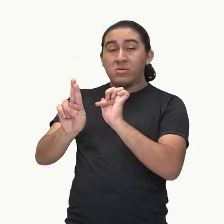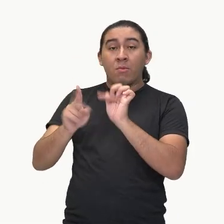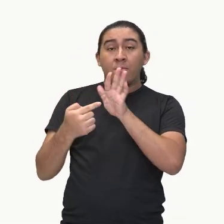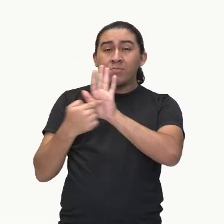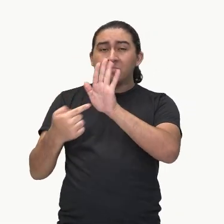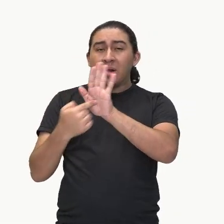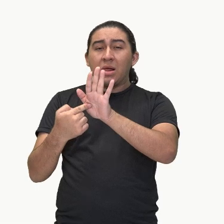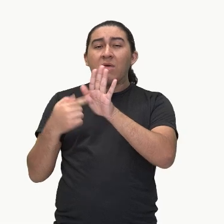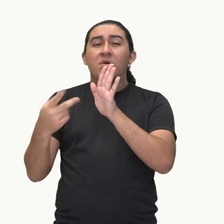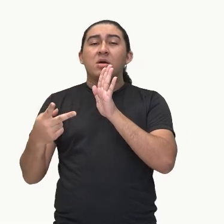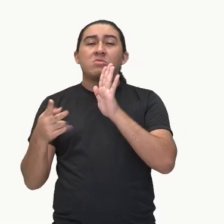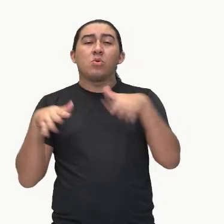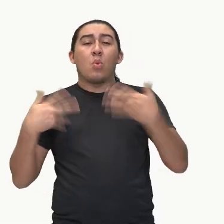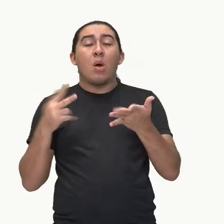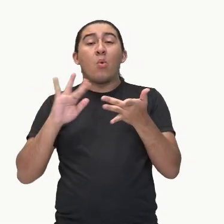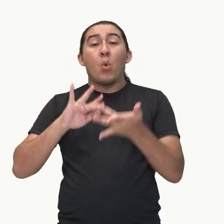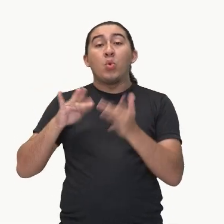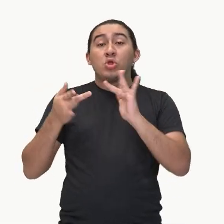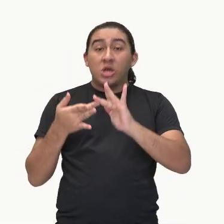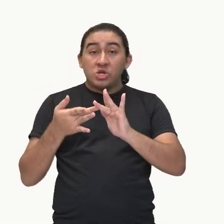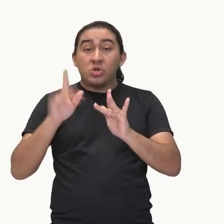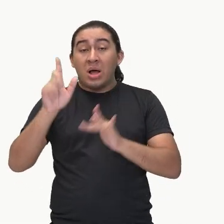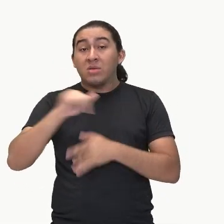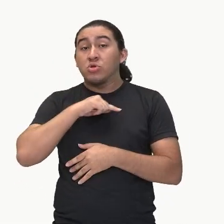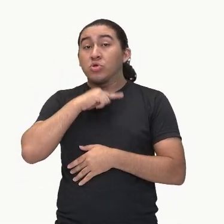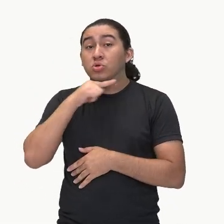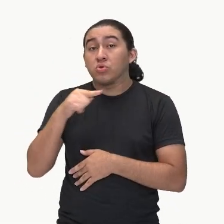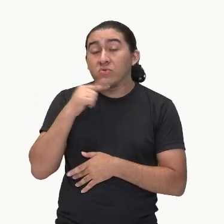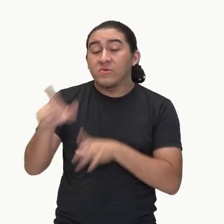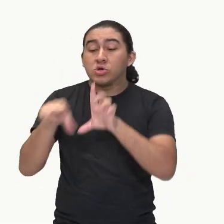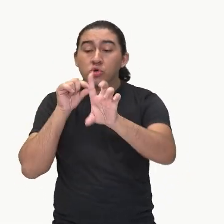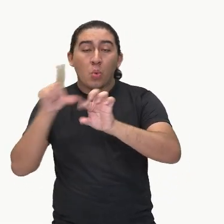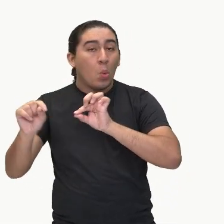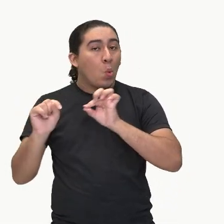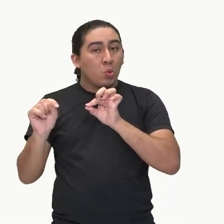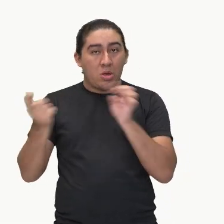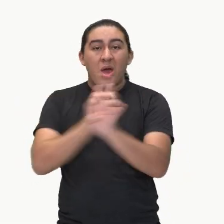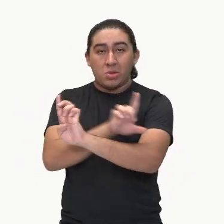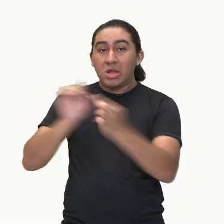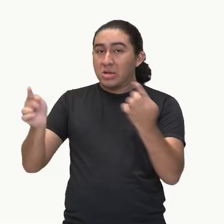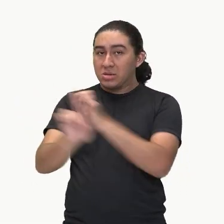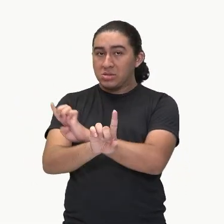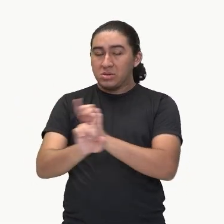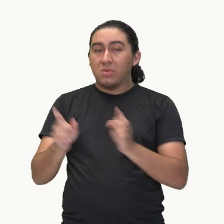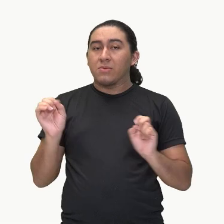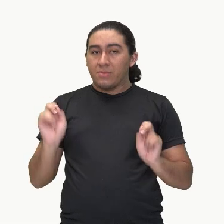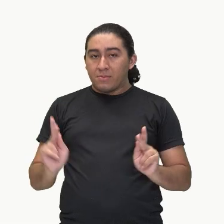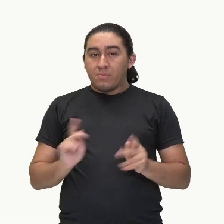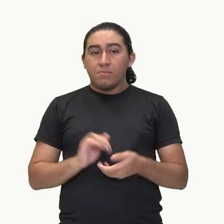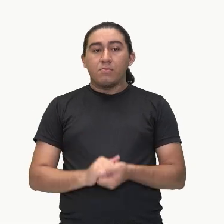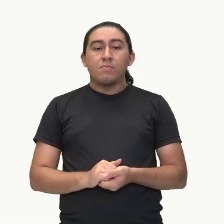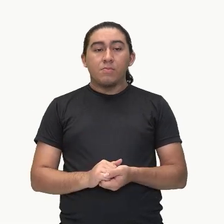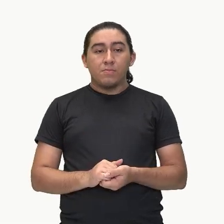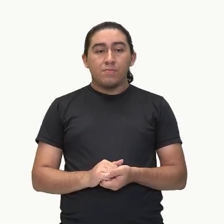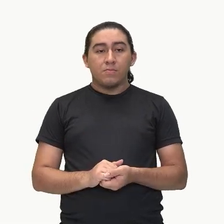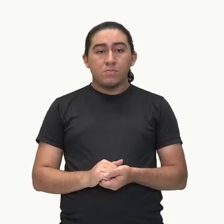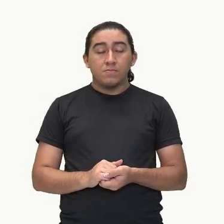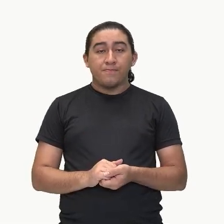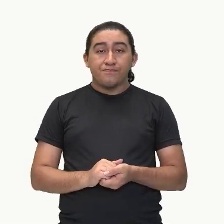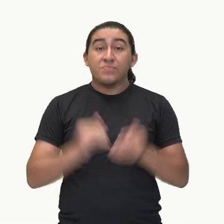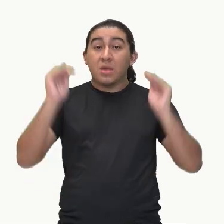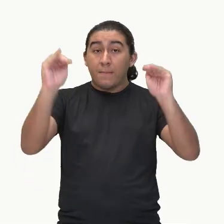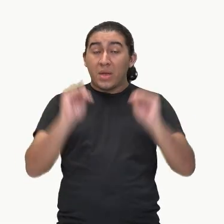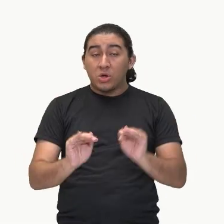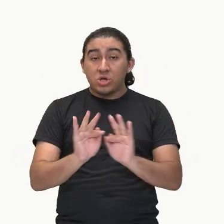geral, gera esse efeito de sentido de alternância, ok? Aí, passando para o nosso segundo